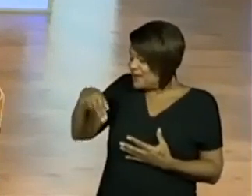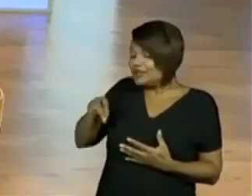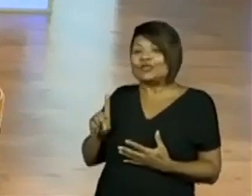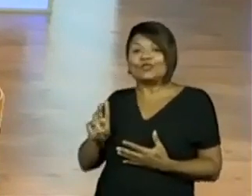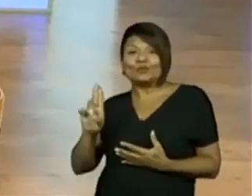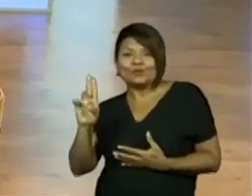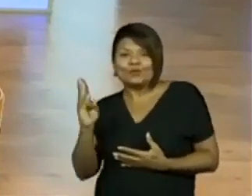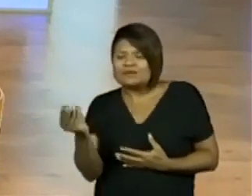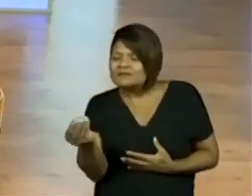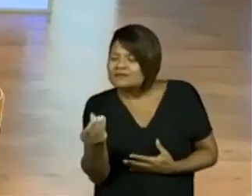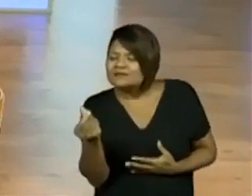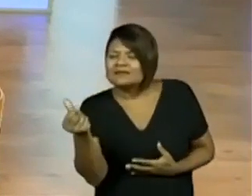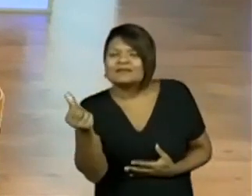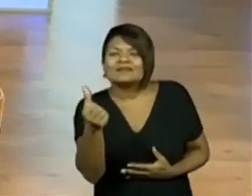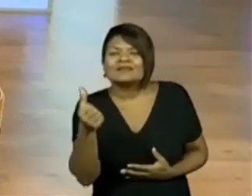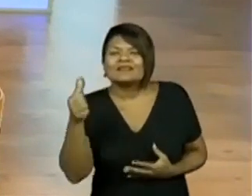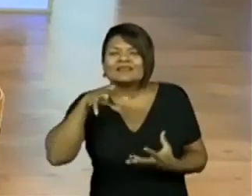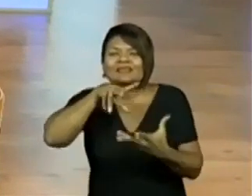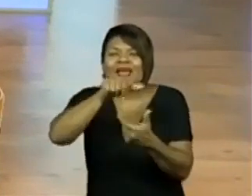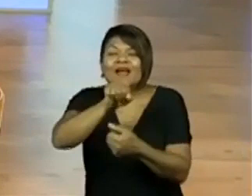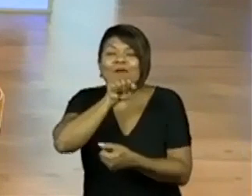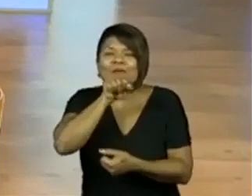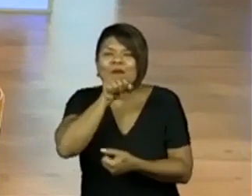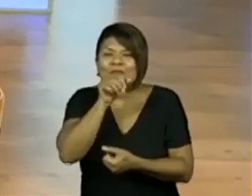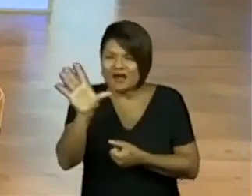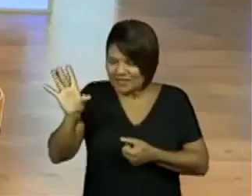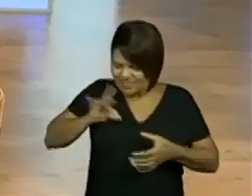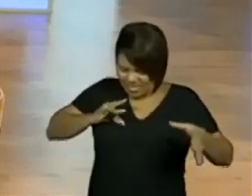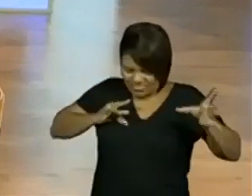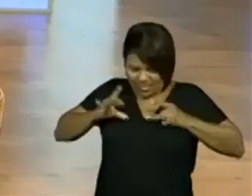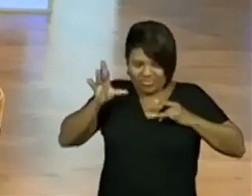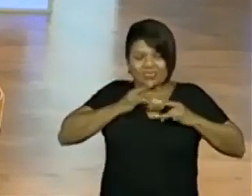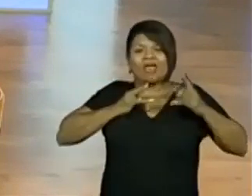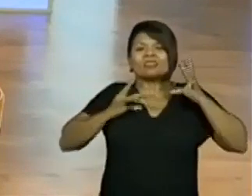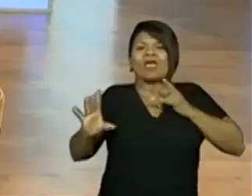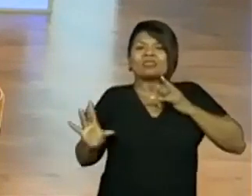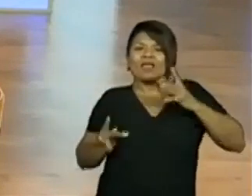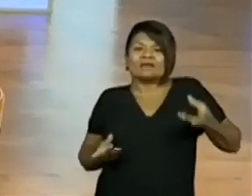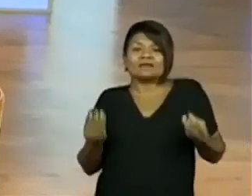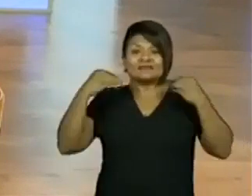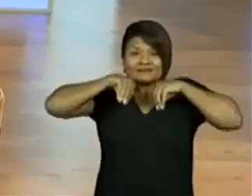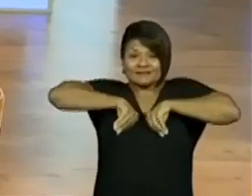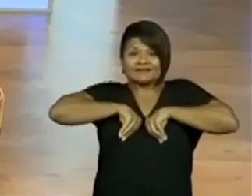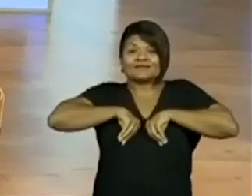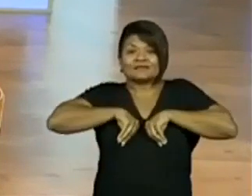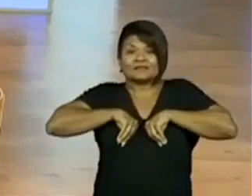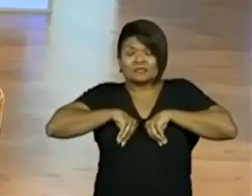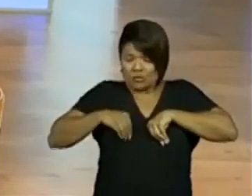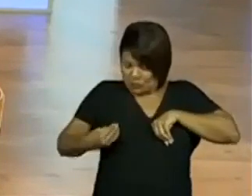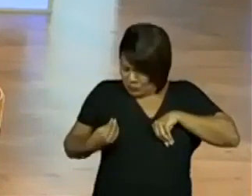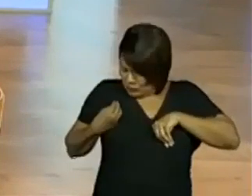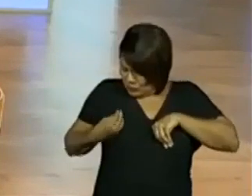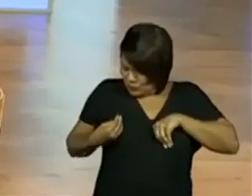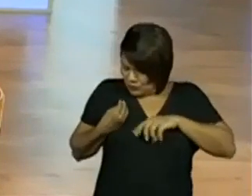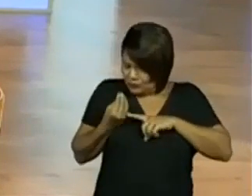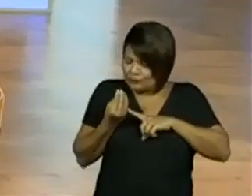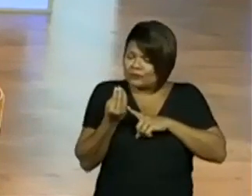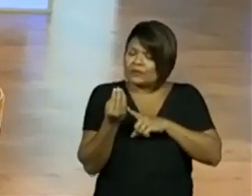Mãe Terra impressa no seu corpo, sua vida seria